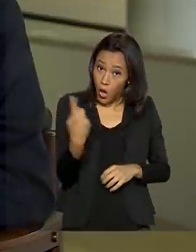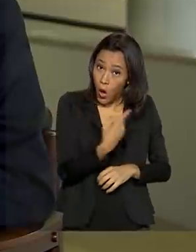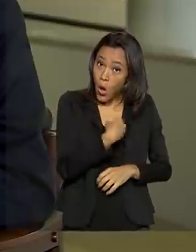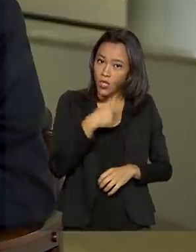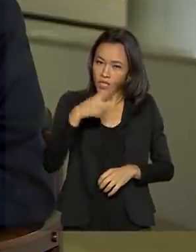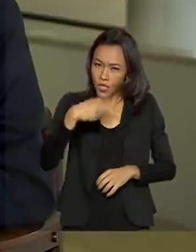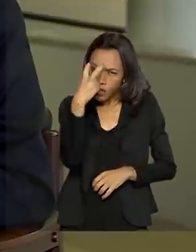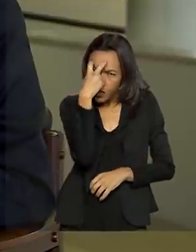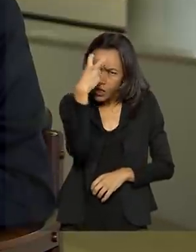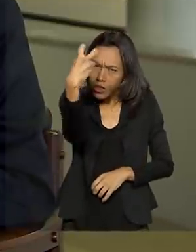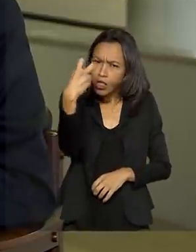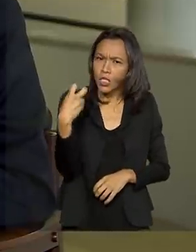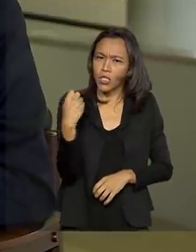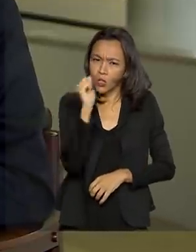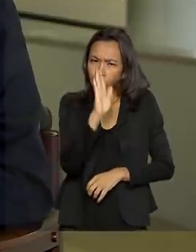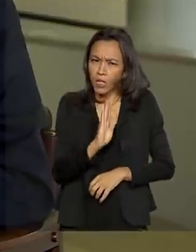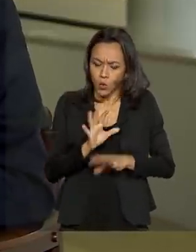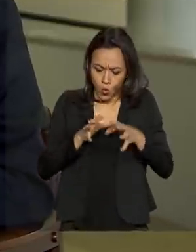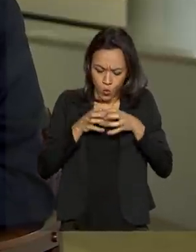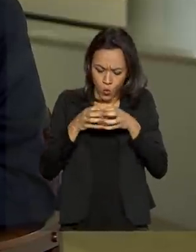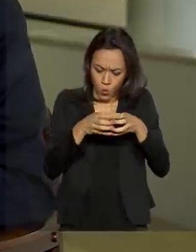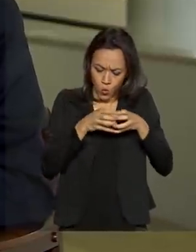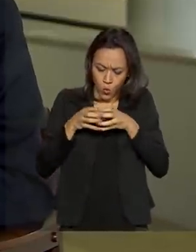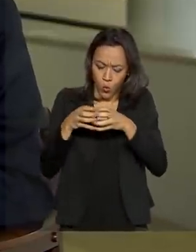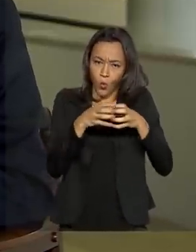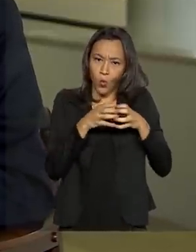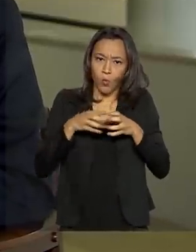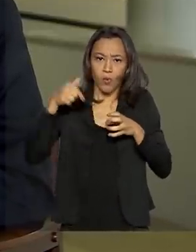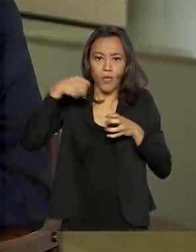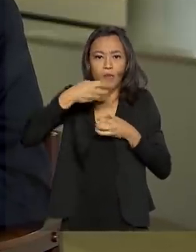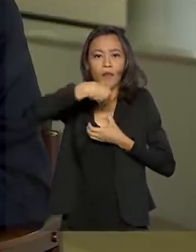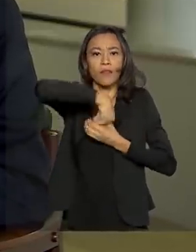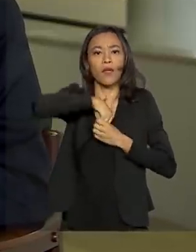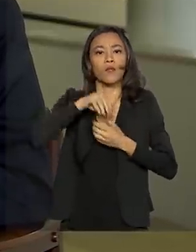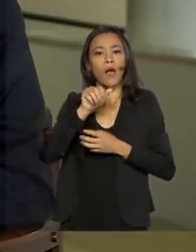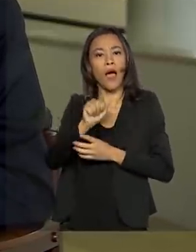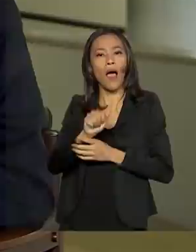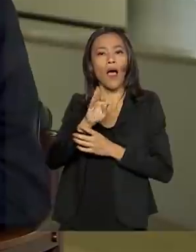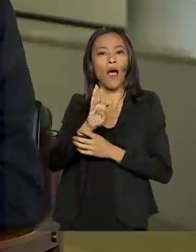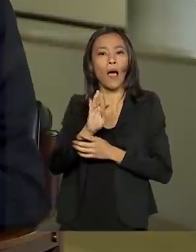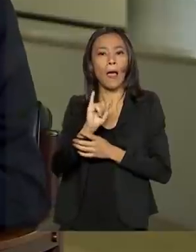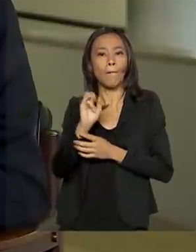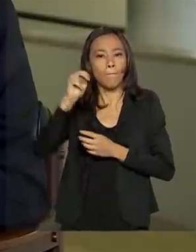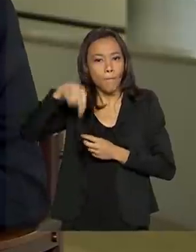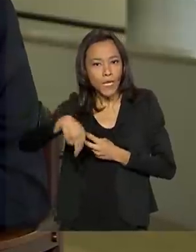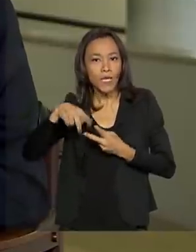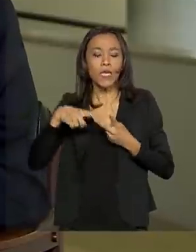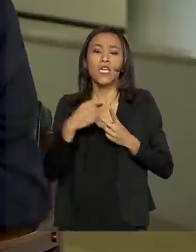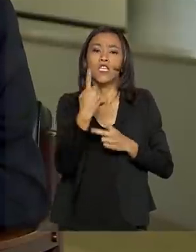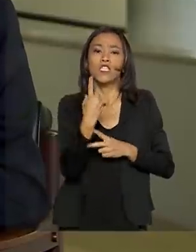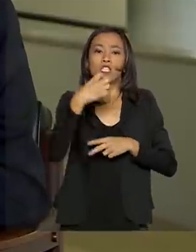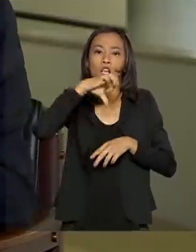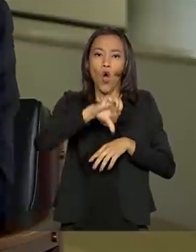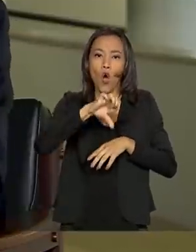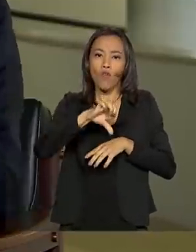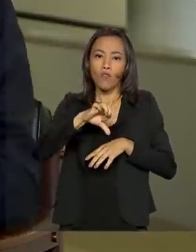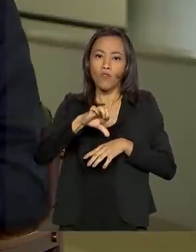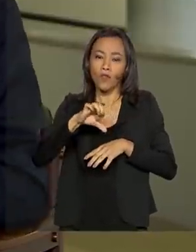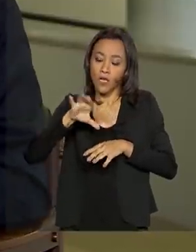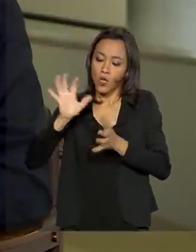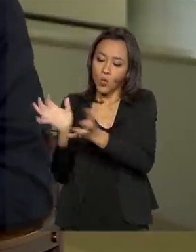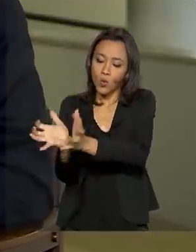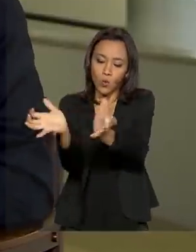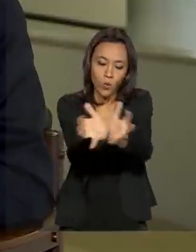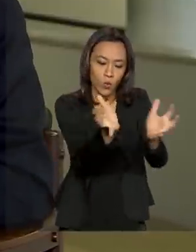de inteligência do Brasil, que inclui a Agência Brasileira de Inteligência e mais 19 órgãos de inteligência